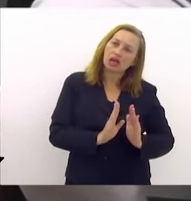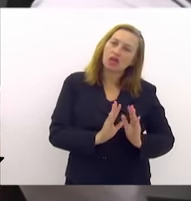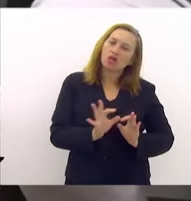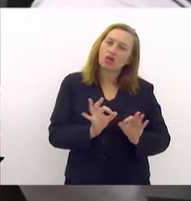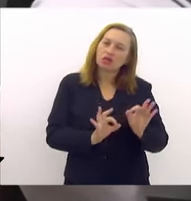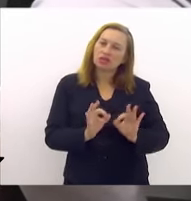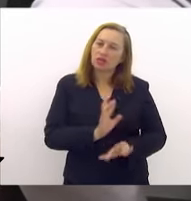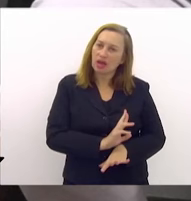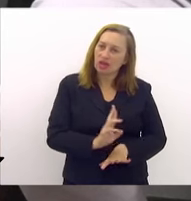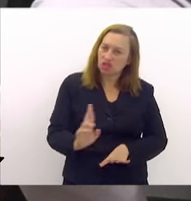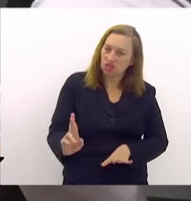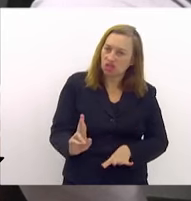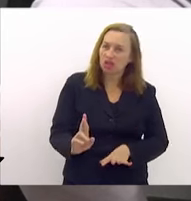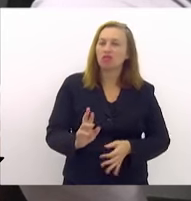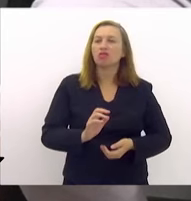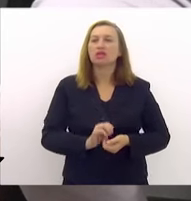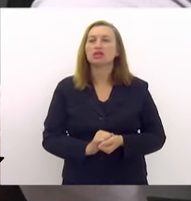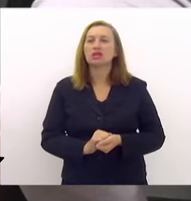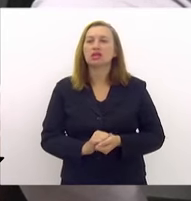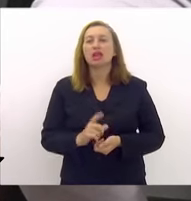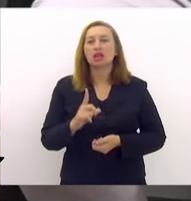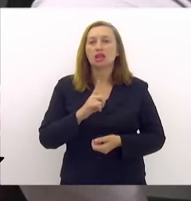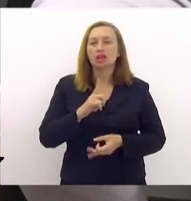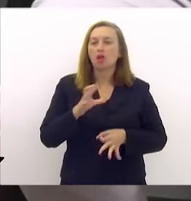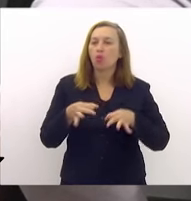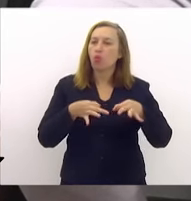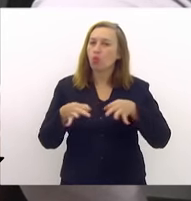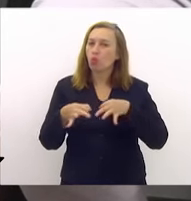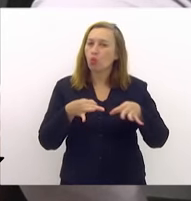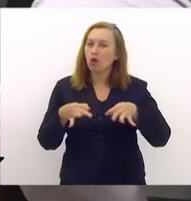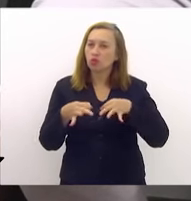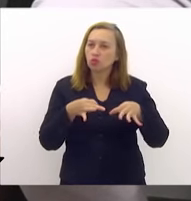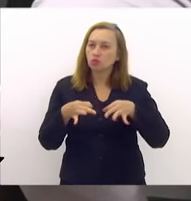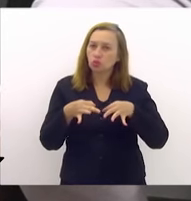não governamentais, etc., que têm como organizadores